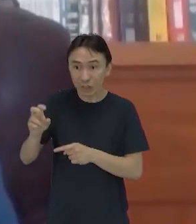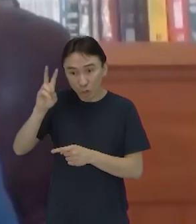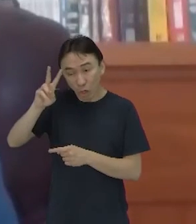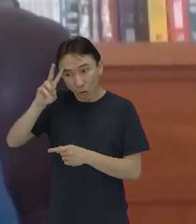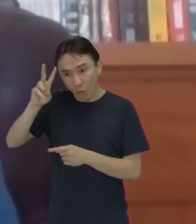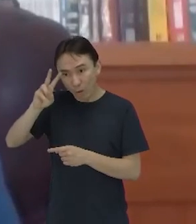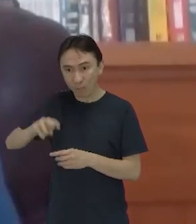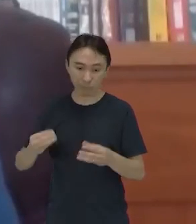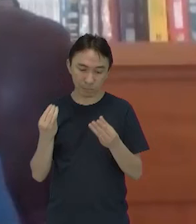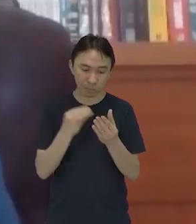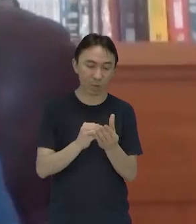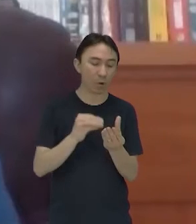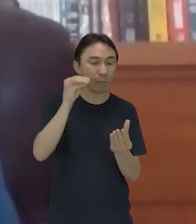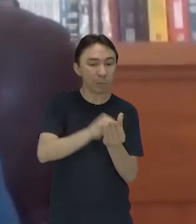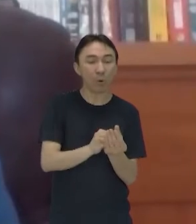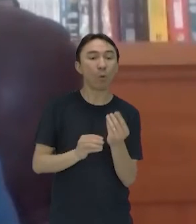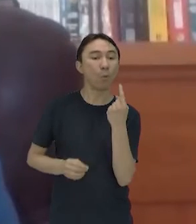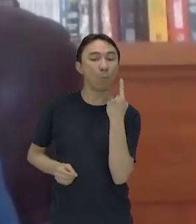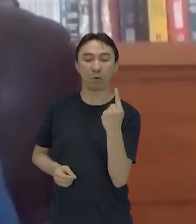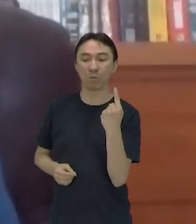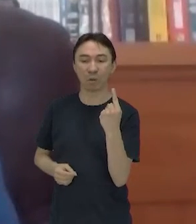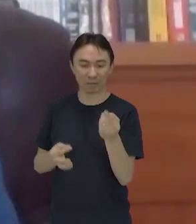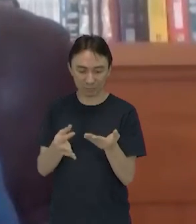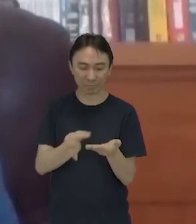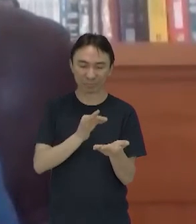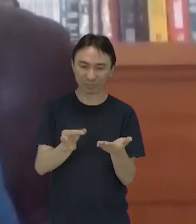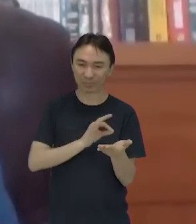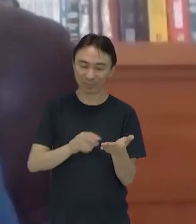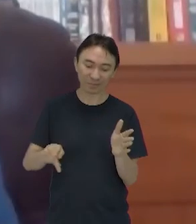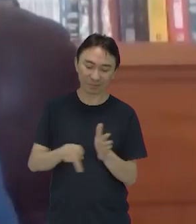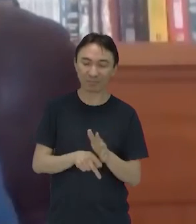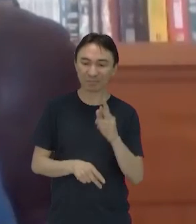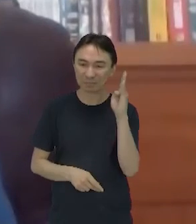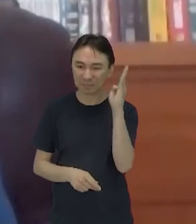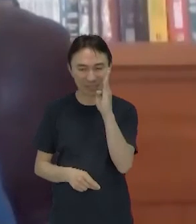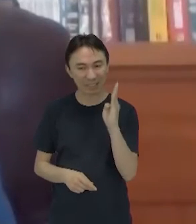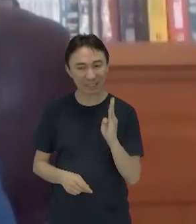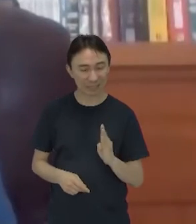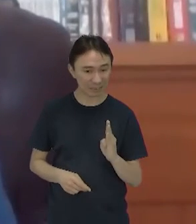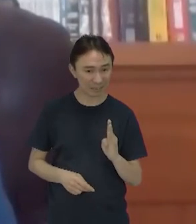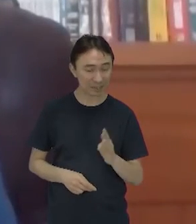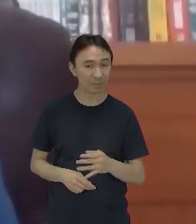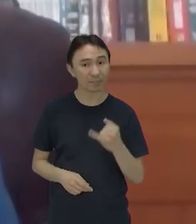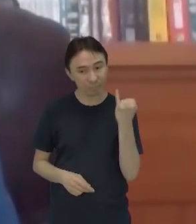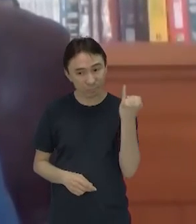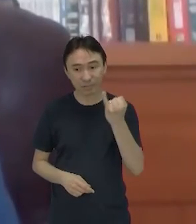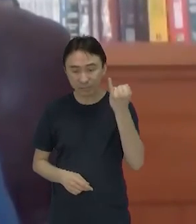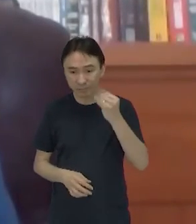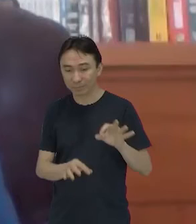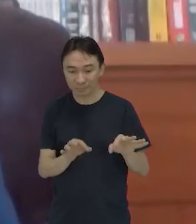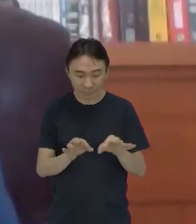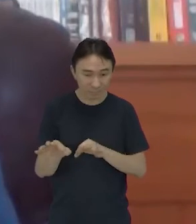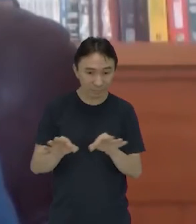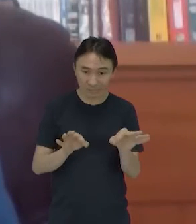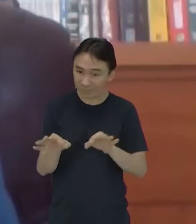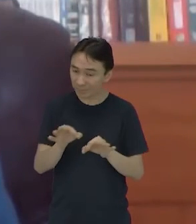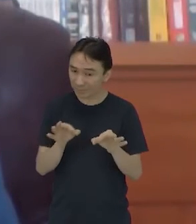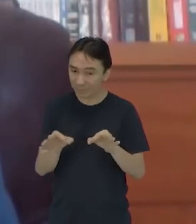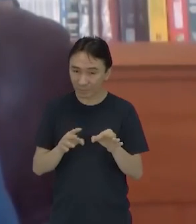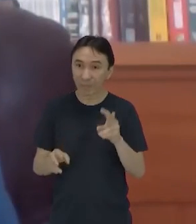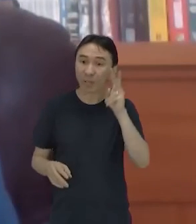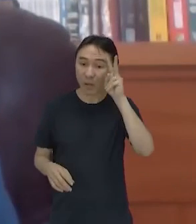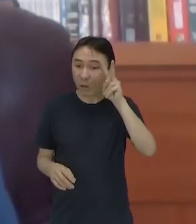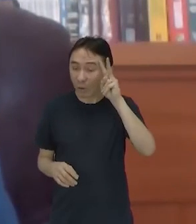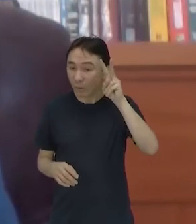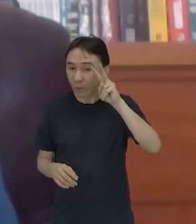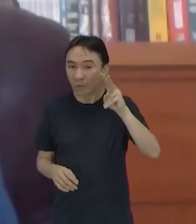brasileira. Então é necessário organizar de uma forma de que, se possível, saia uma